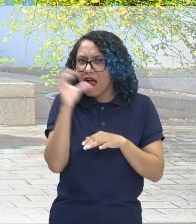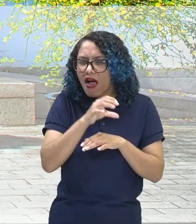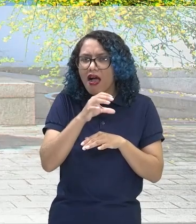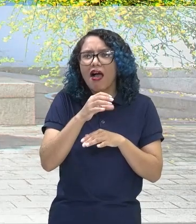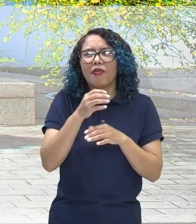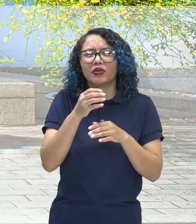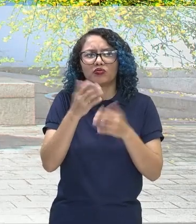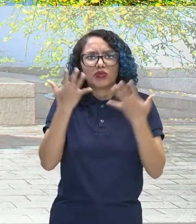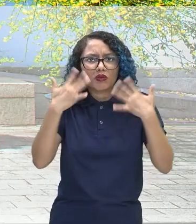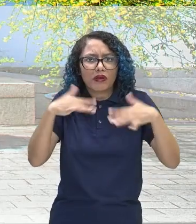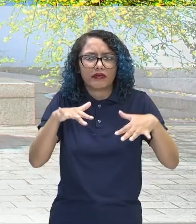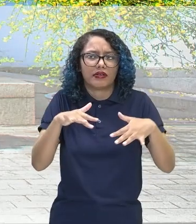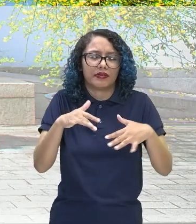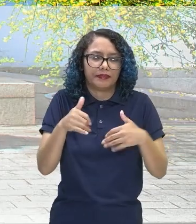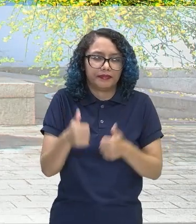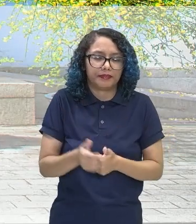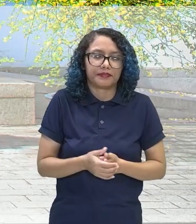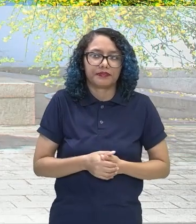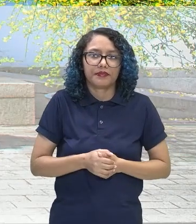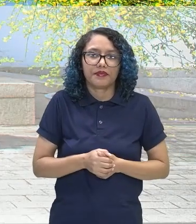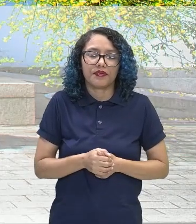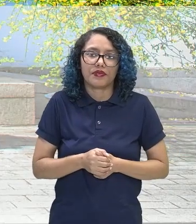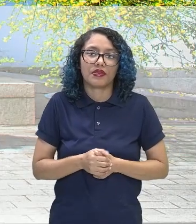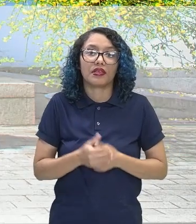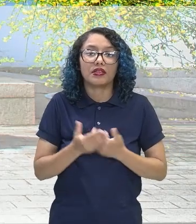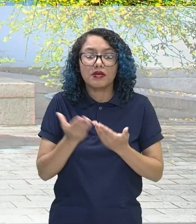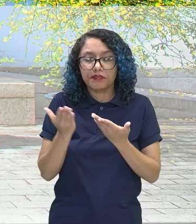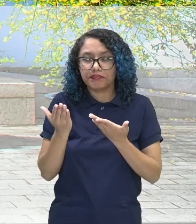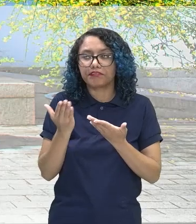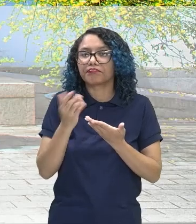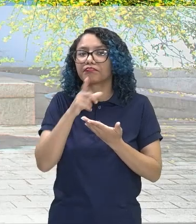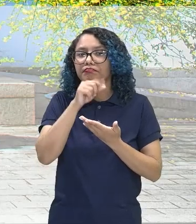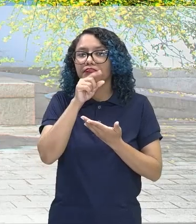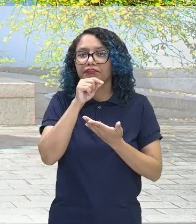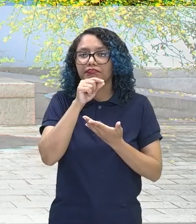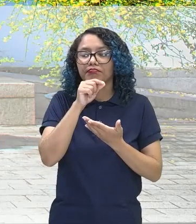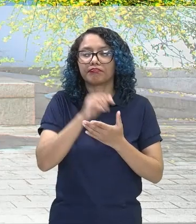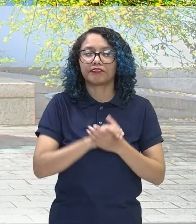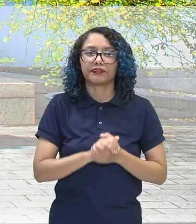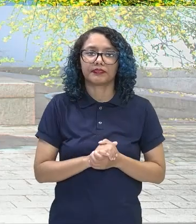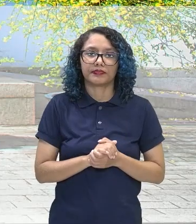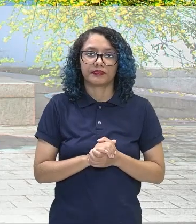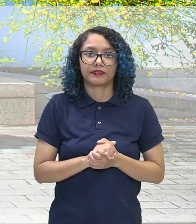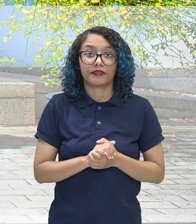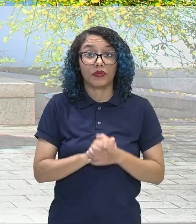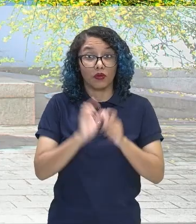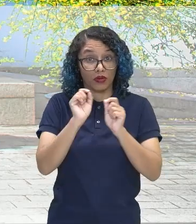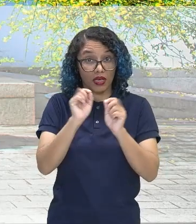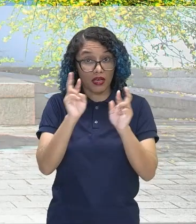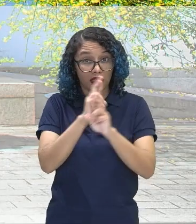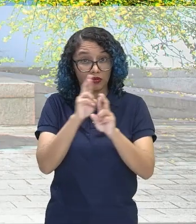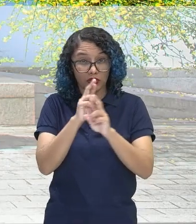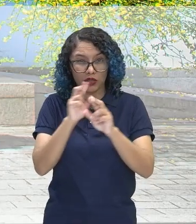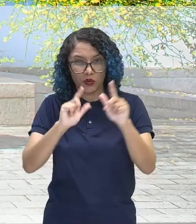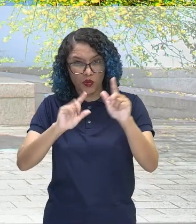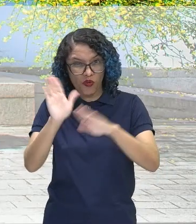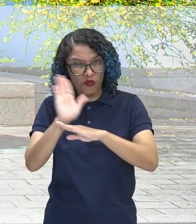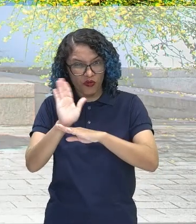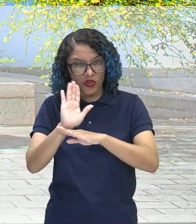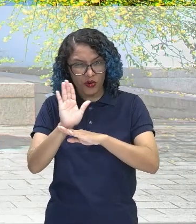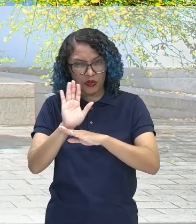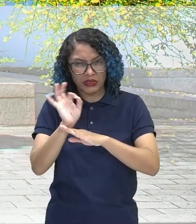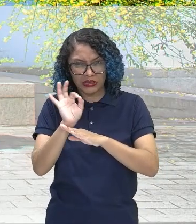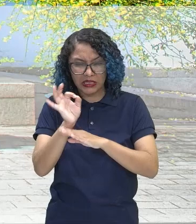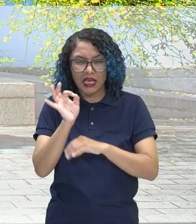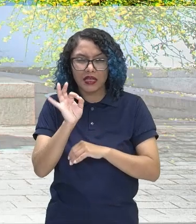né? Muito bem. Então, aqui na garça também, já associando lá com o filme que a gente assistiu, né, com a